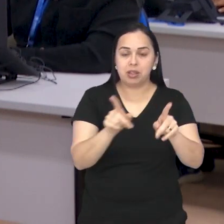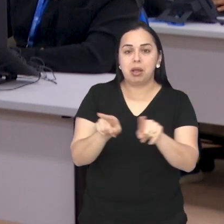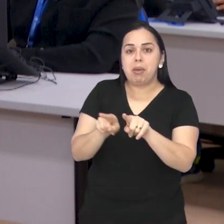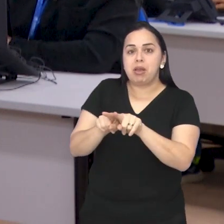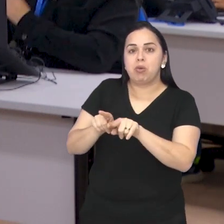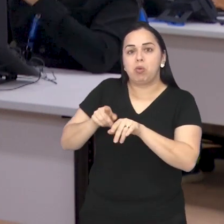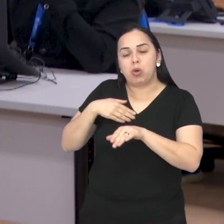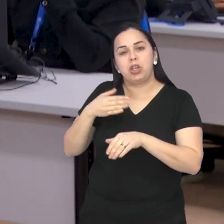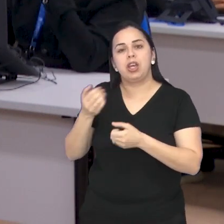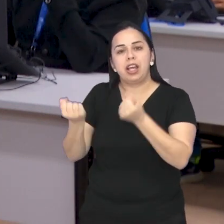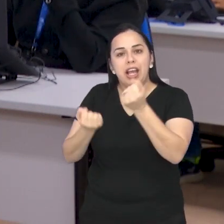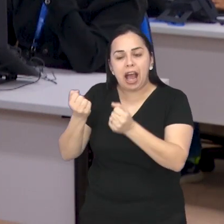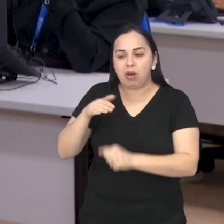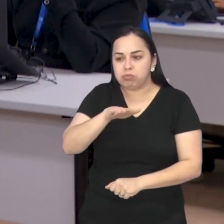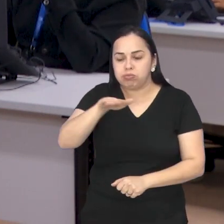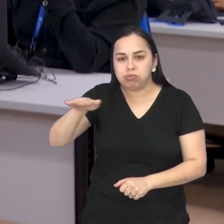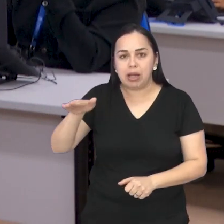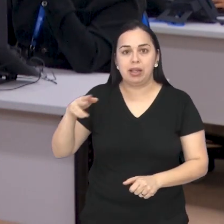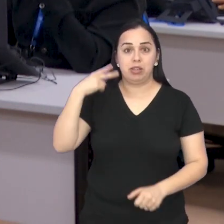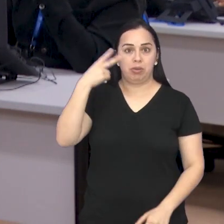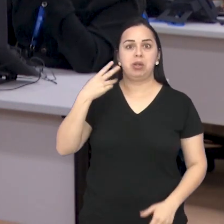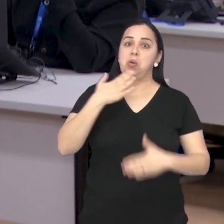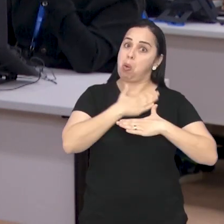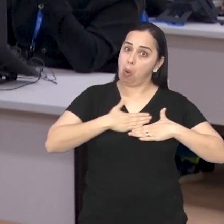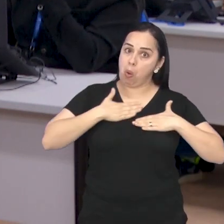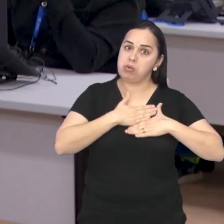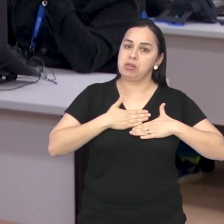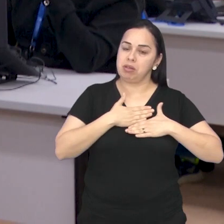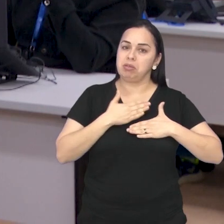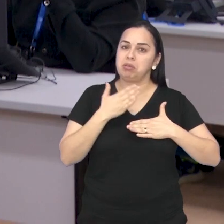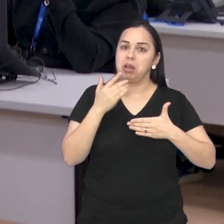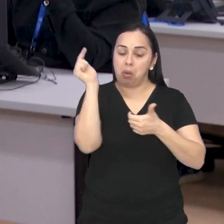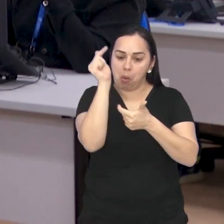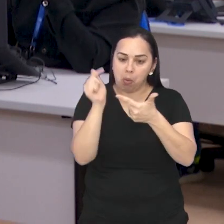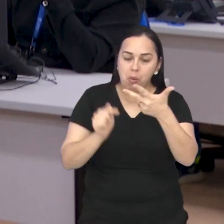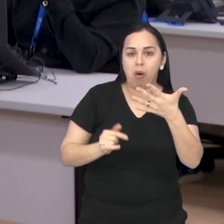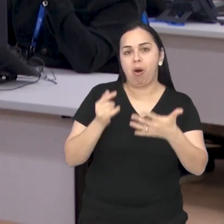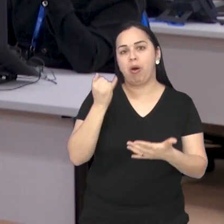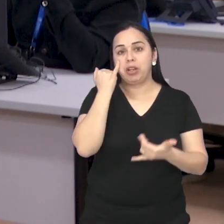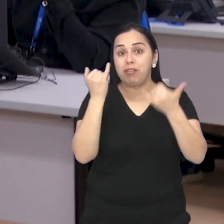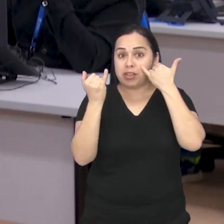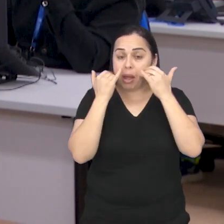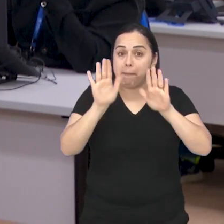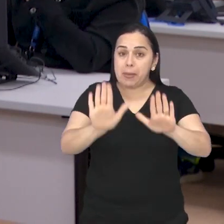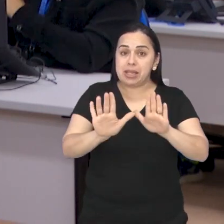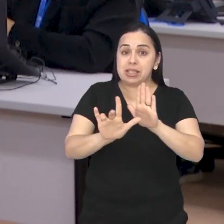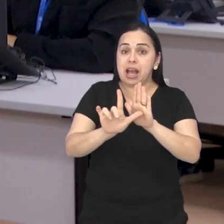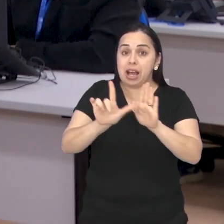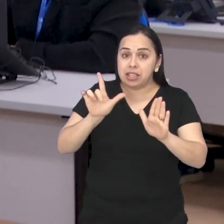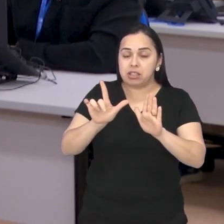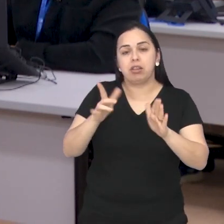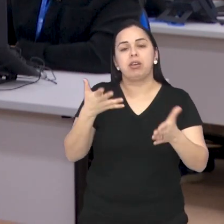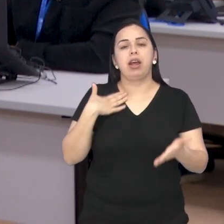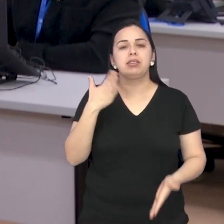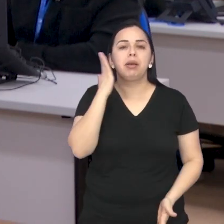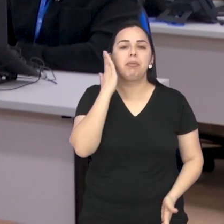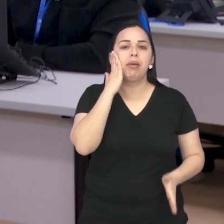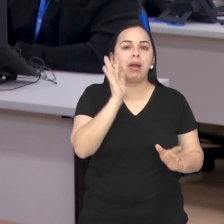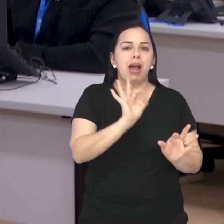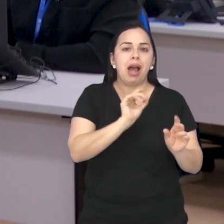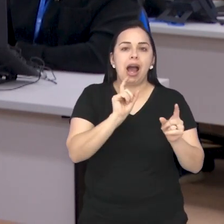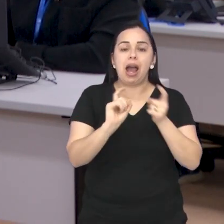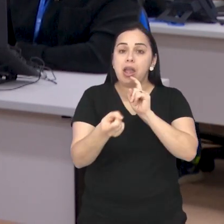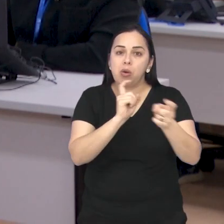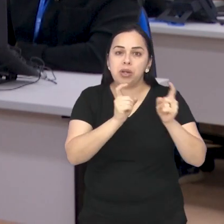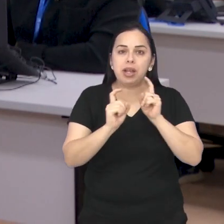esse assunto que repercutiu entre os vereadores. Boa notícia, né? E tem mais aqui no nosso jornal. Mas antes a gente confere como foi a